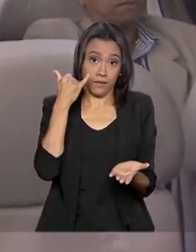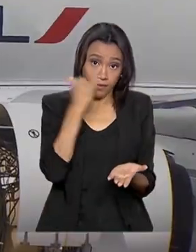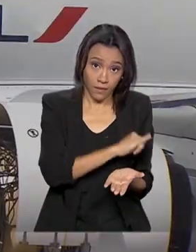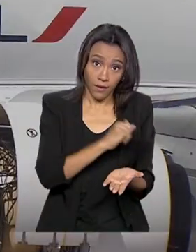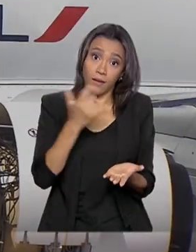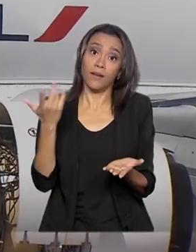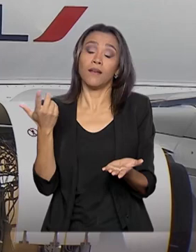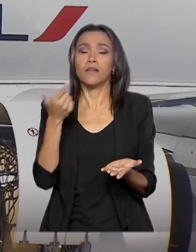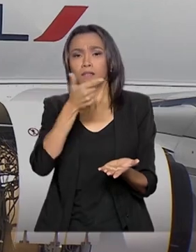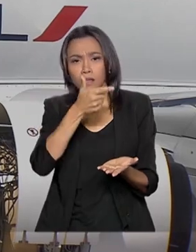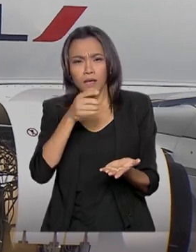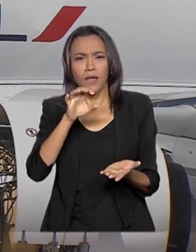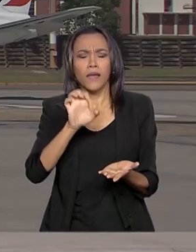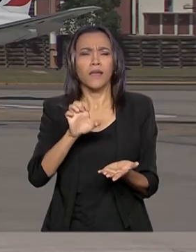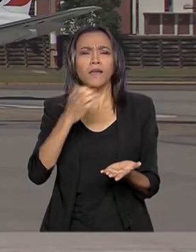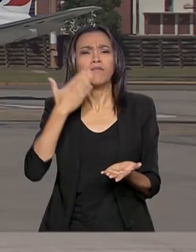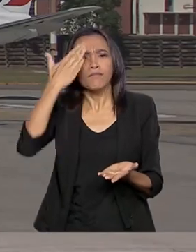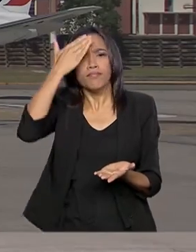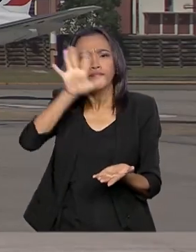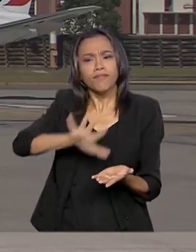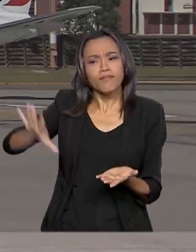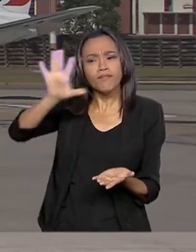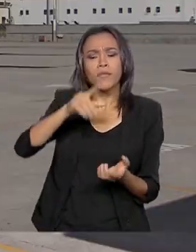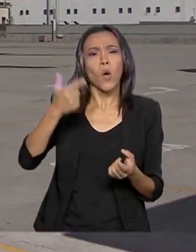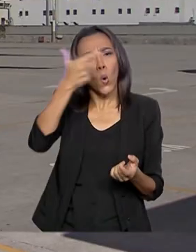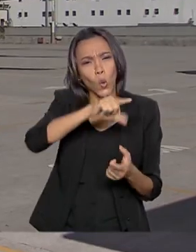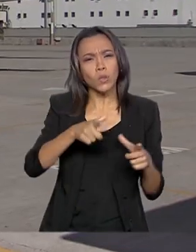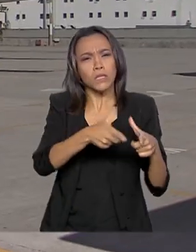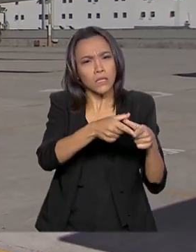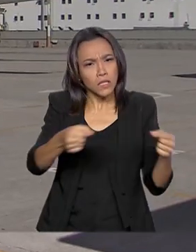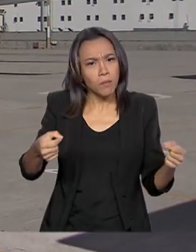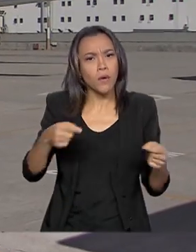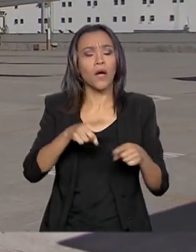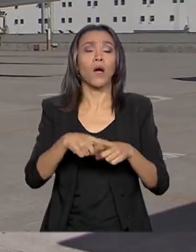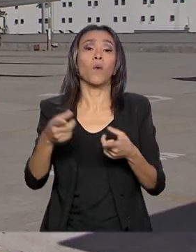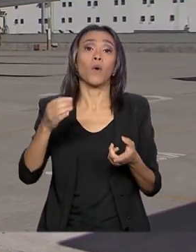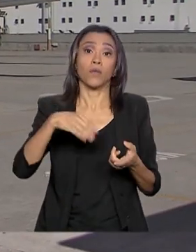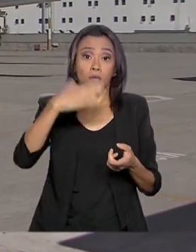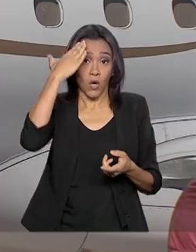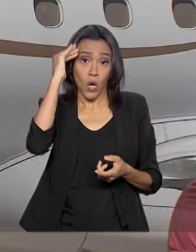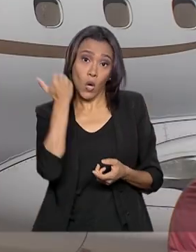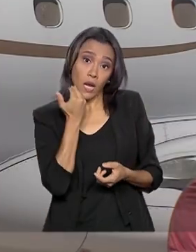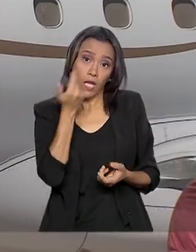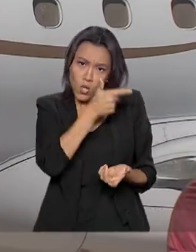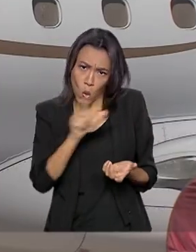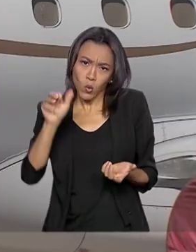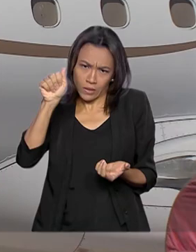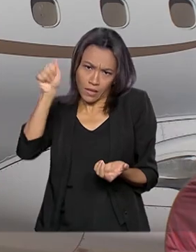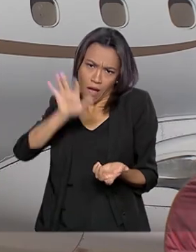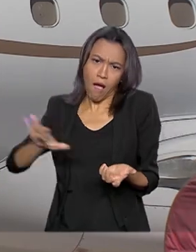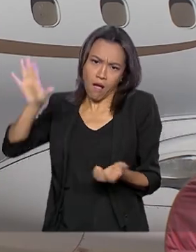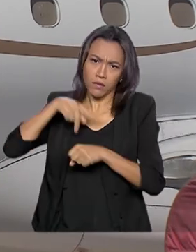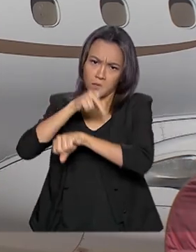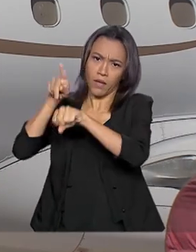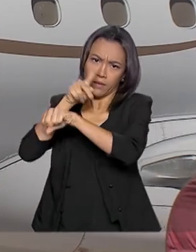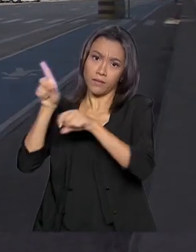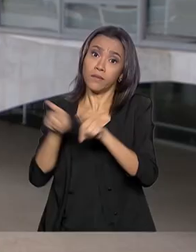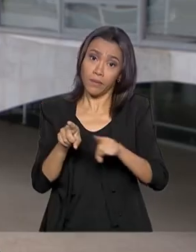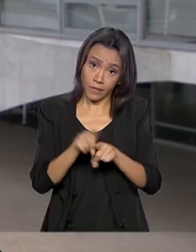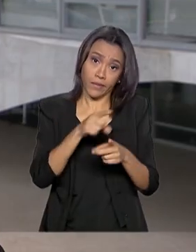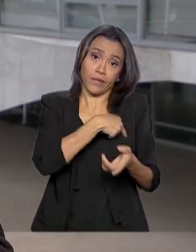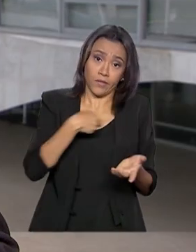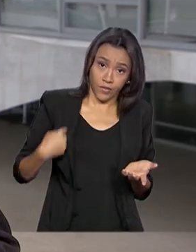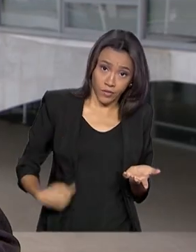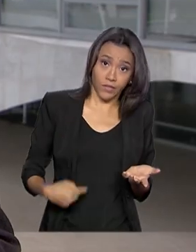alerta. Aí a lista já contava com Japão, Singapura, Coreia do Norte e outros países asiáticos, além, é claro, da própria China.